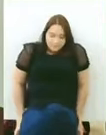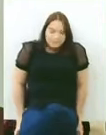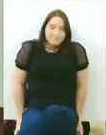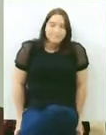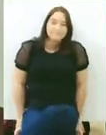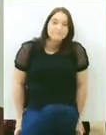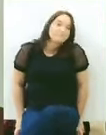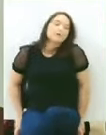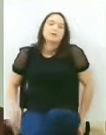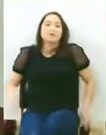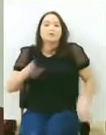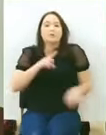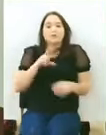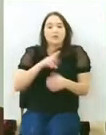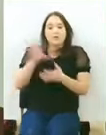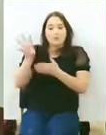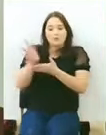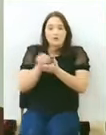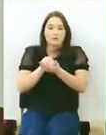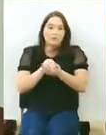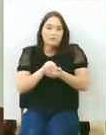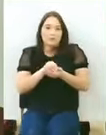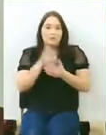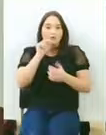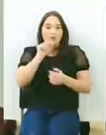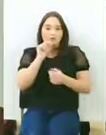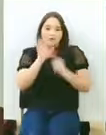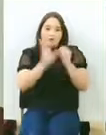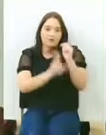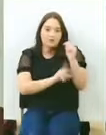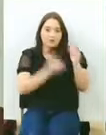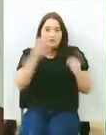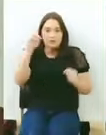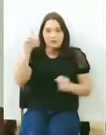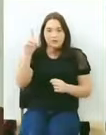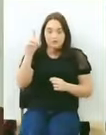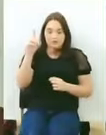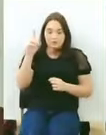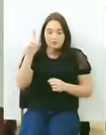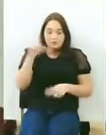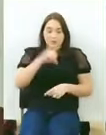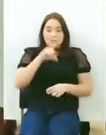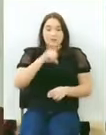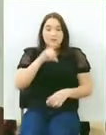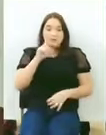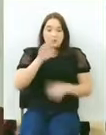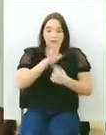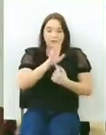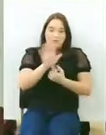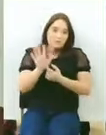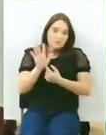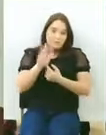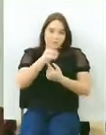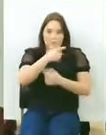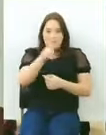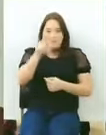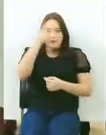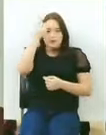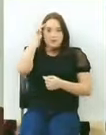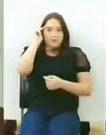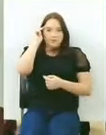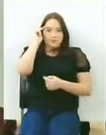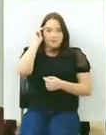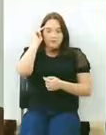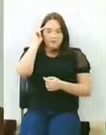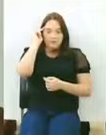uma imitação da glória de Deus, mas que não passa de fumaça. Tem show, tem aparência,